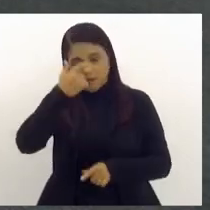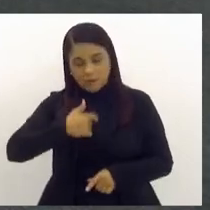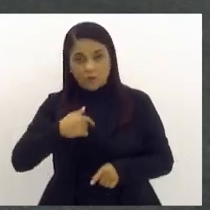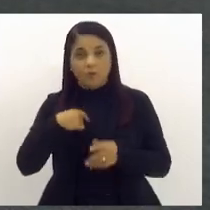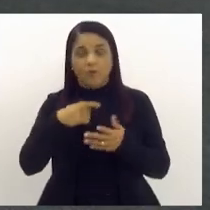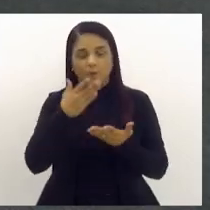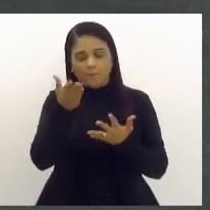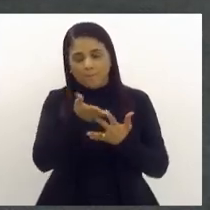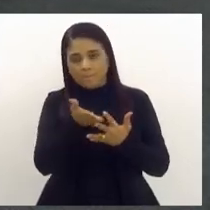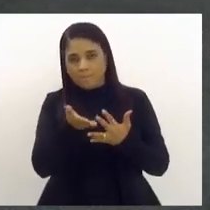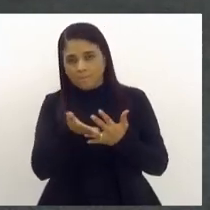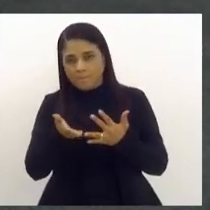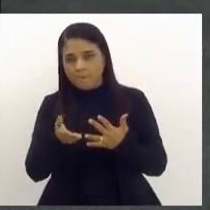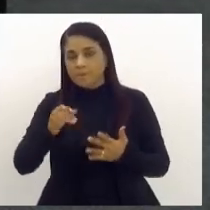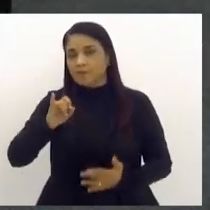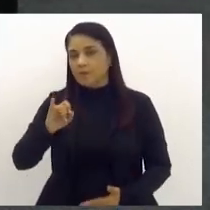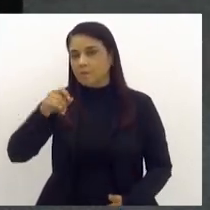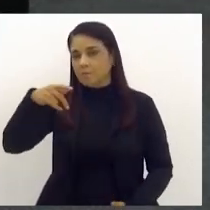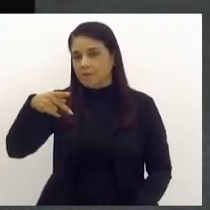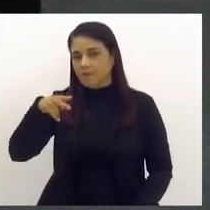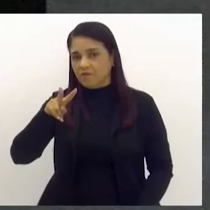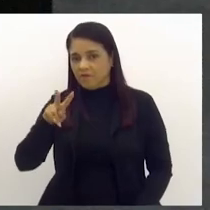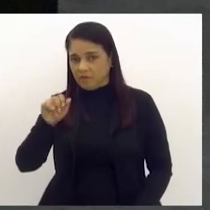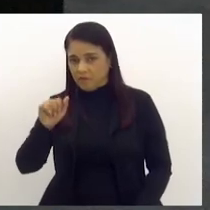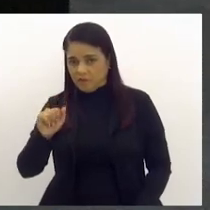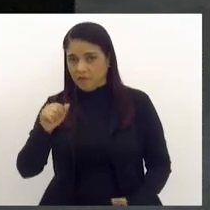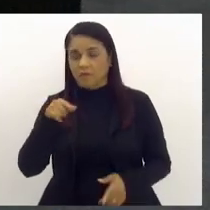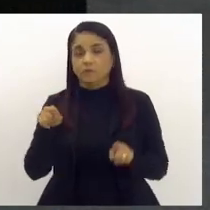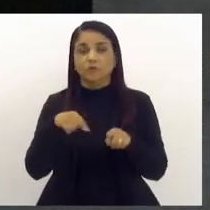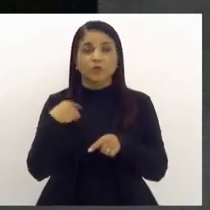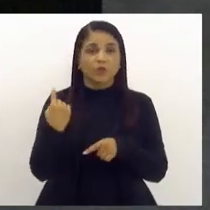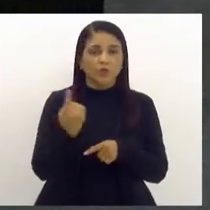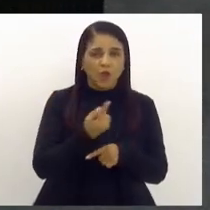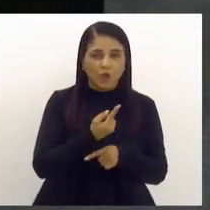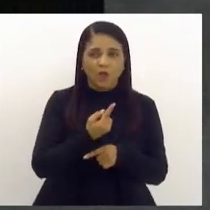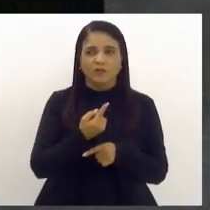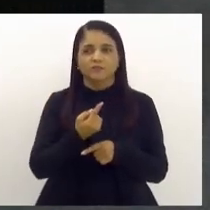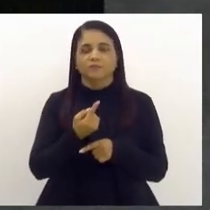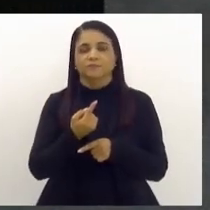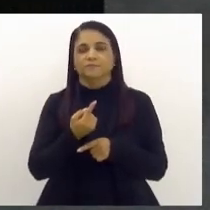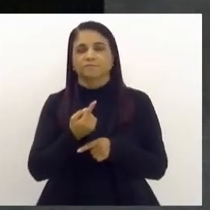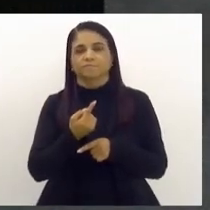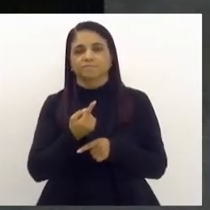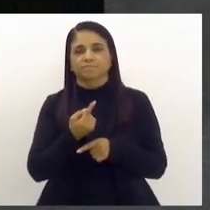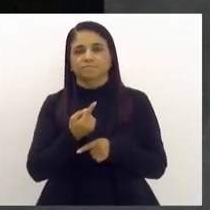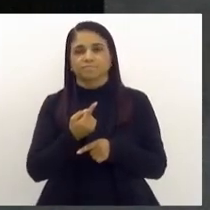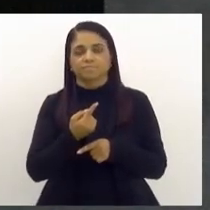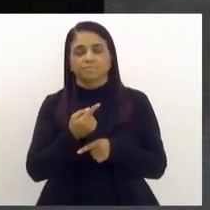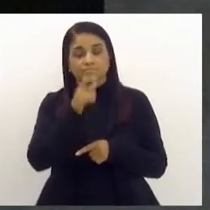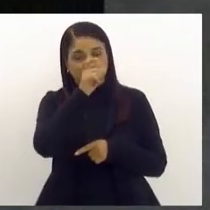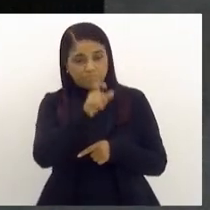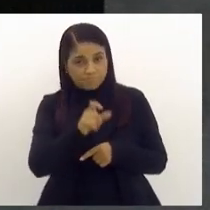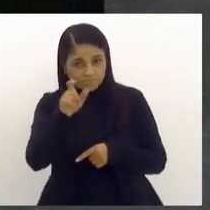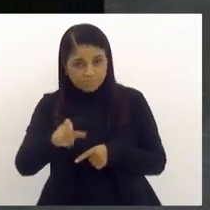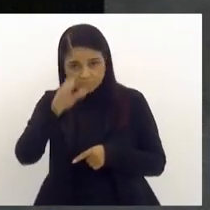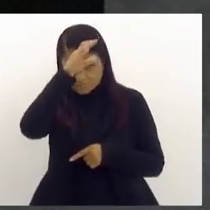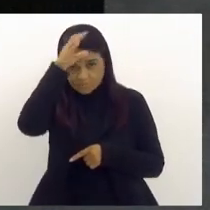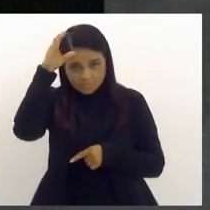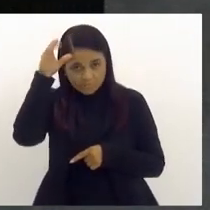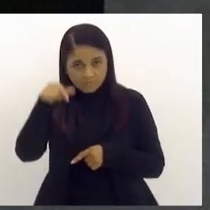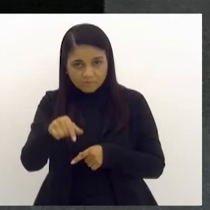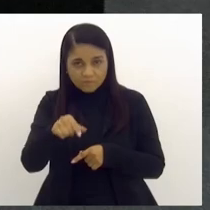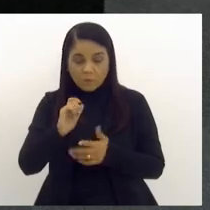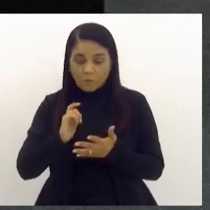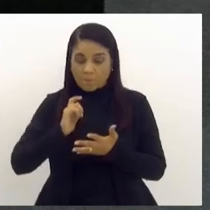do IPVA. Quando nós proporcionamos ao contribuinte uma maior condição